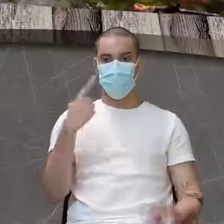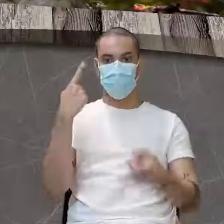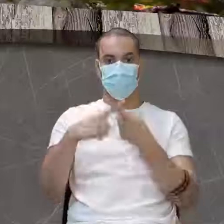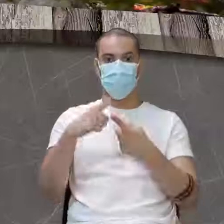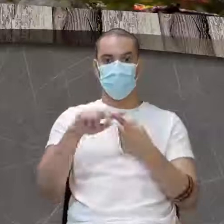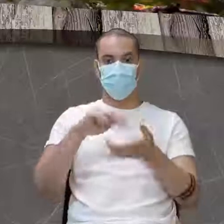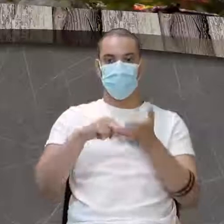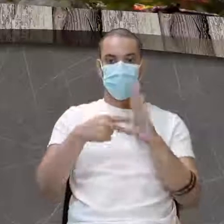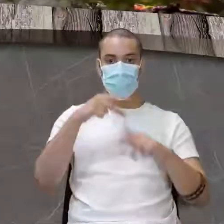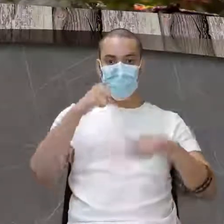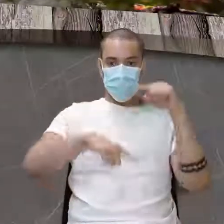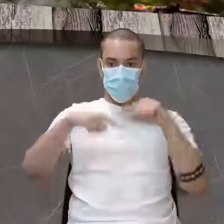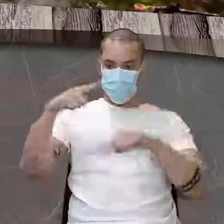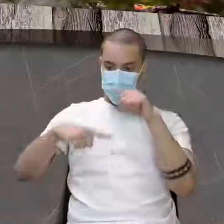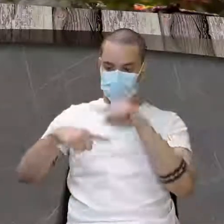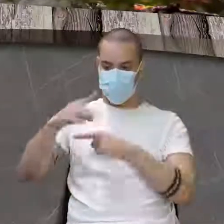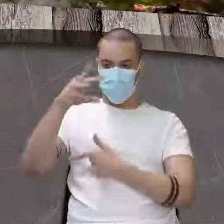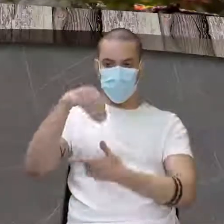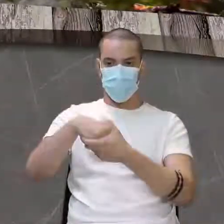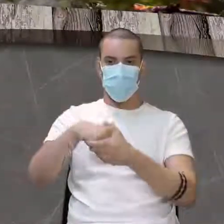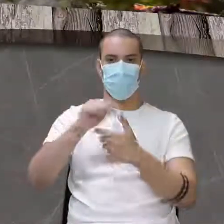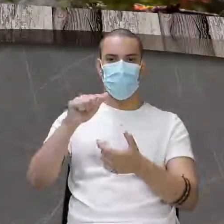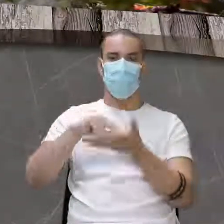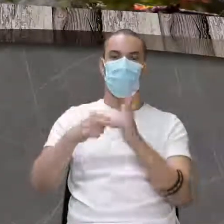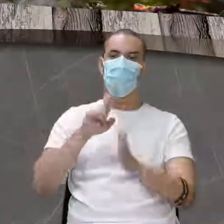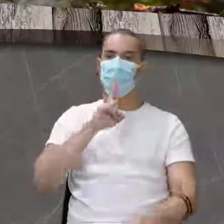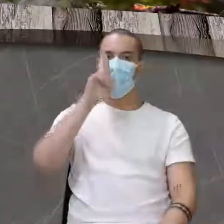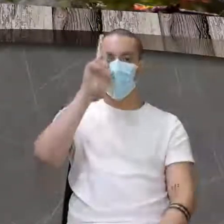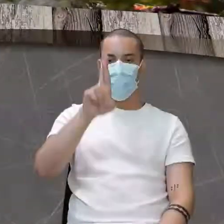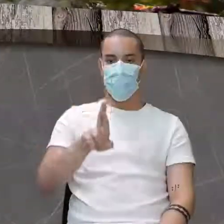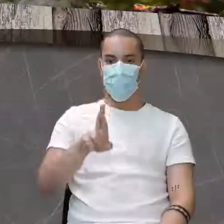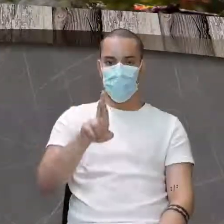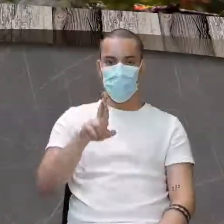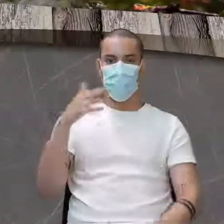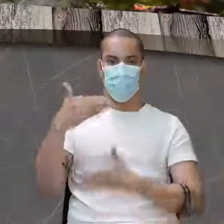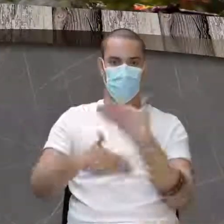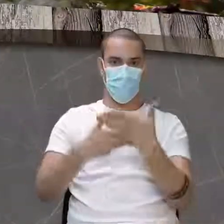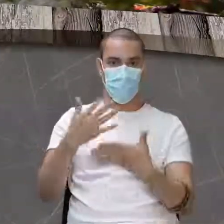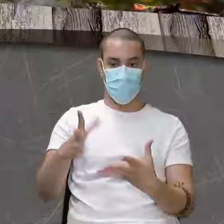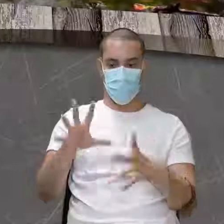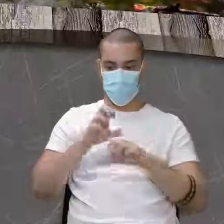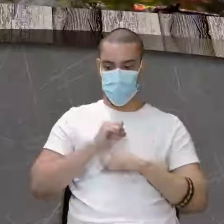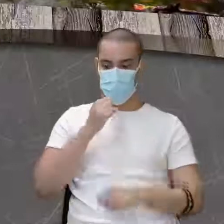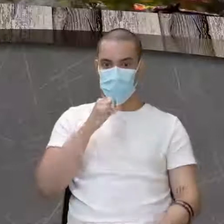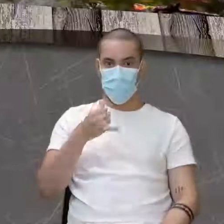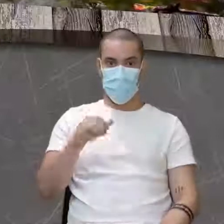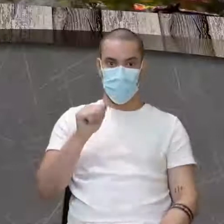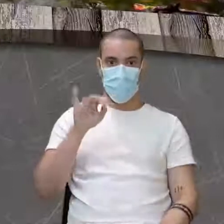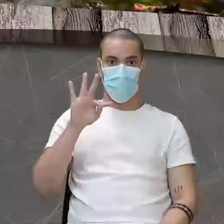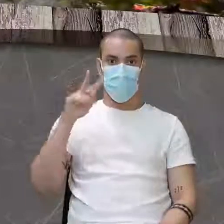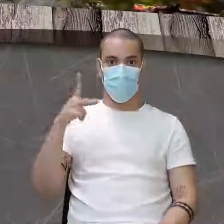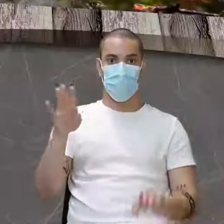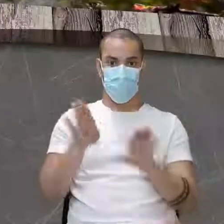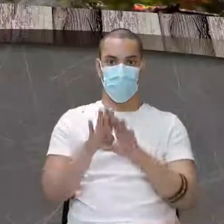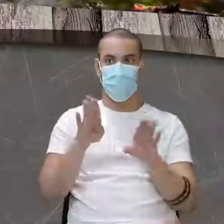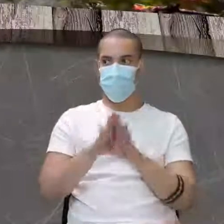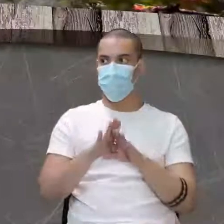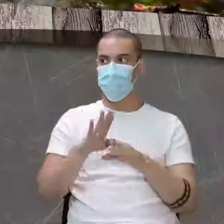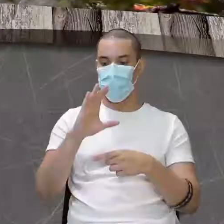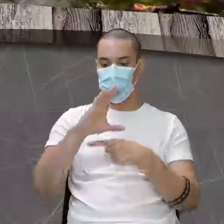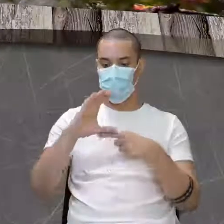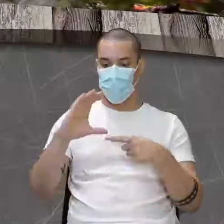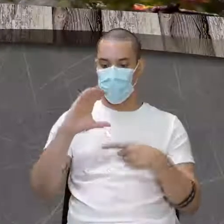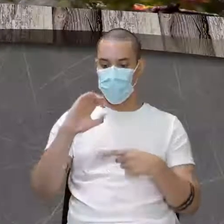Porque é o produto, tá? É o resultado aí desse processo. Obtenção de energia, molécula de ATP e liberação de gás carbônico